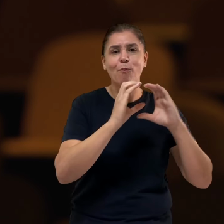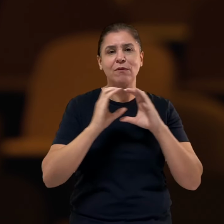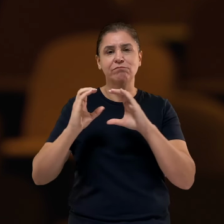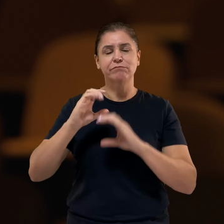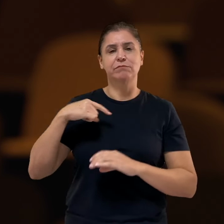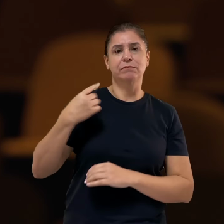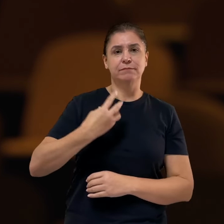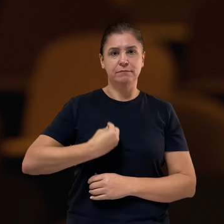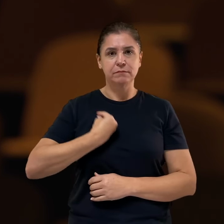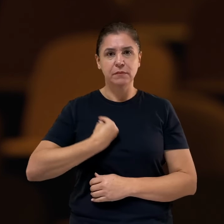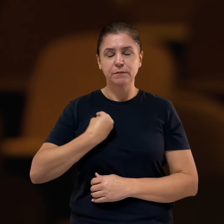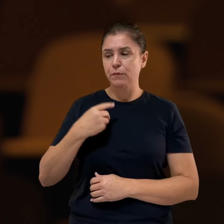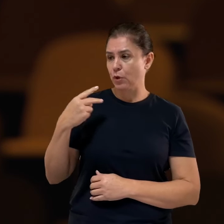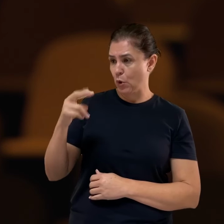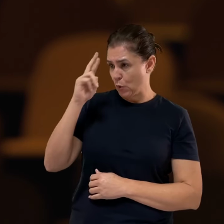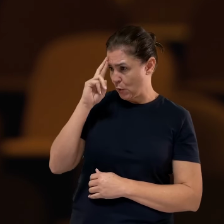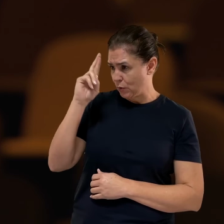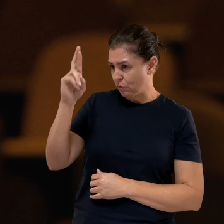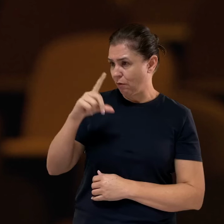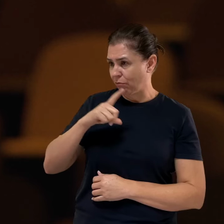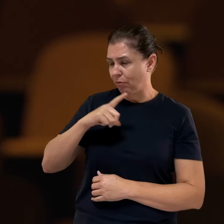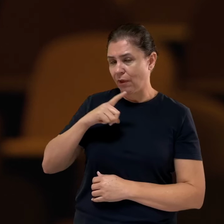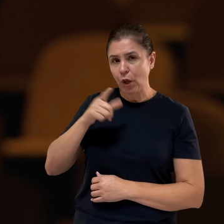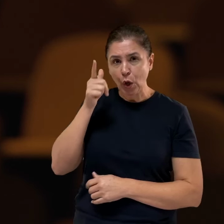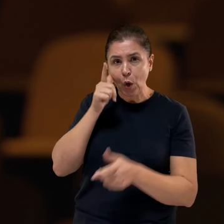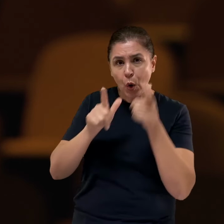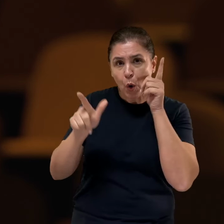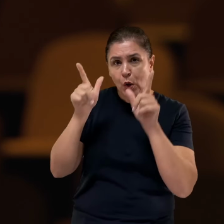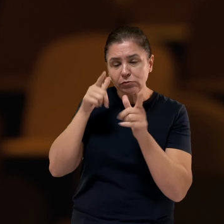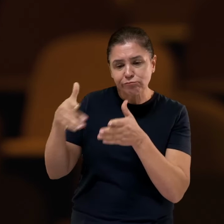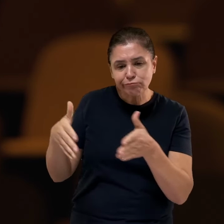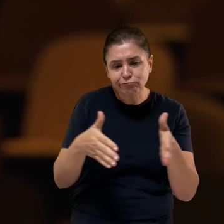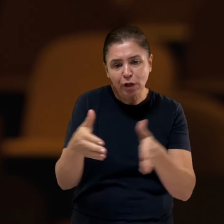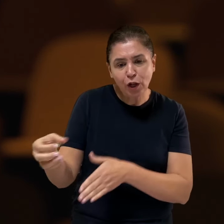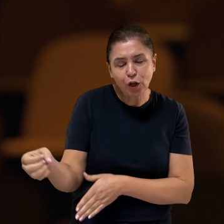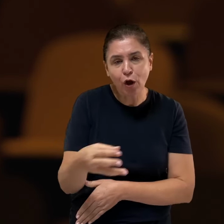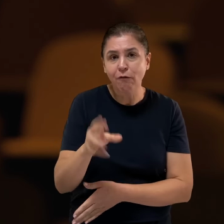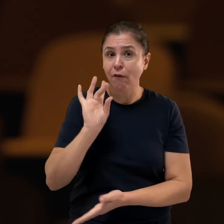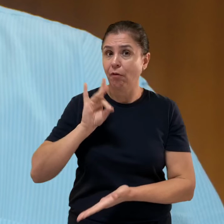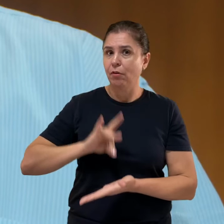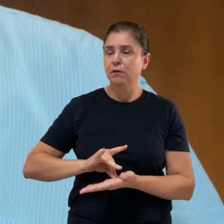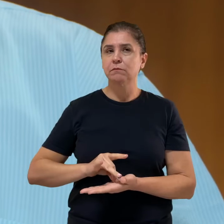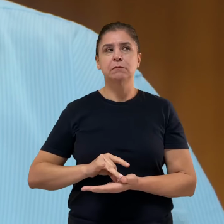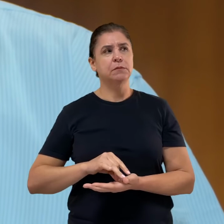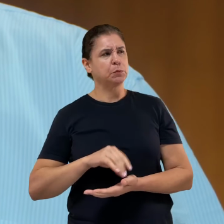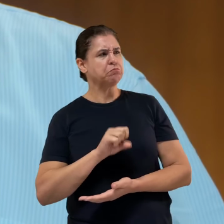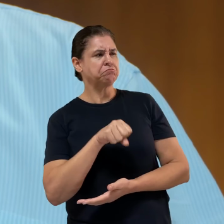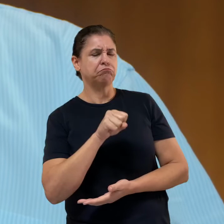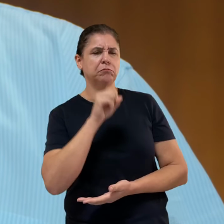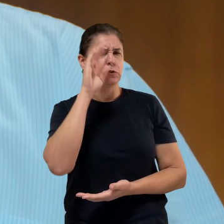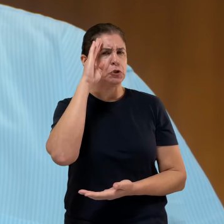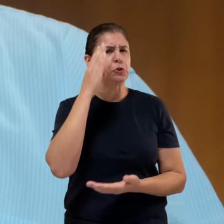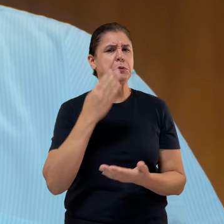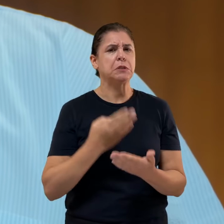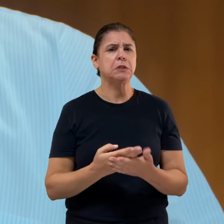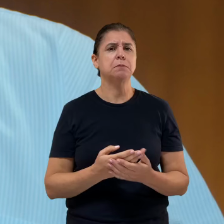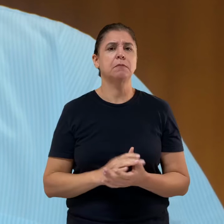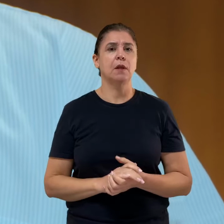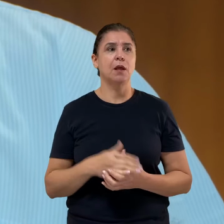que a gente tem vivido também. O senhor tem conseguido caminhar nessa nova realidade? Eu acredito que sim.